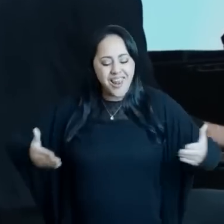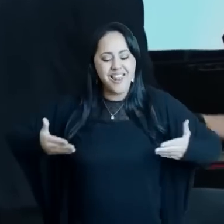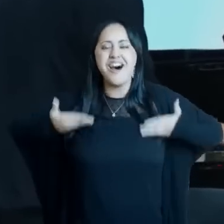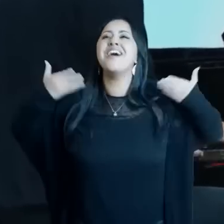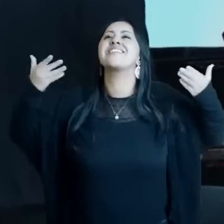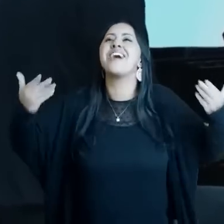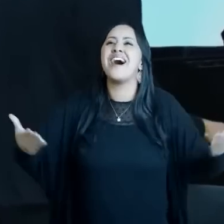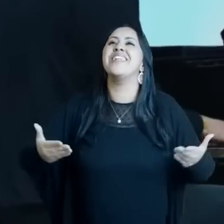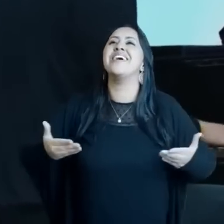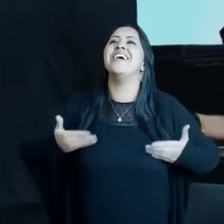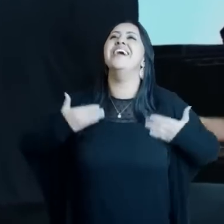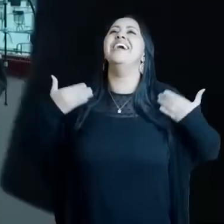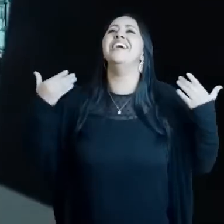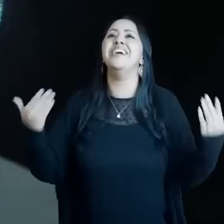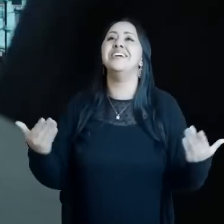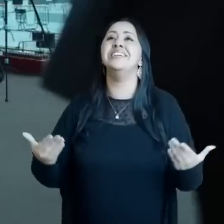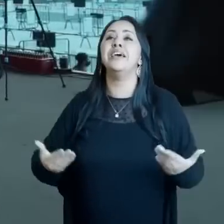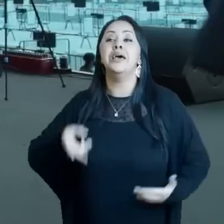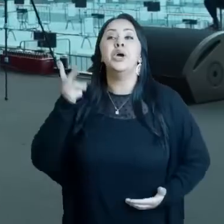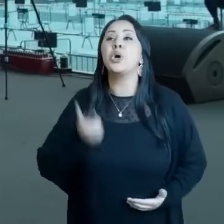Todavia me alegra.